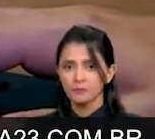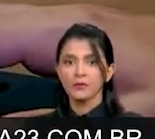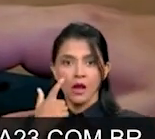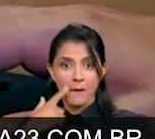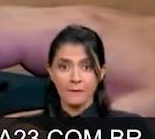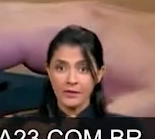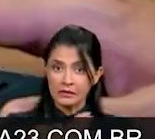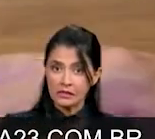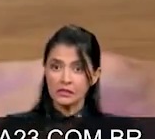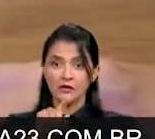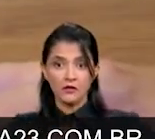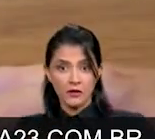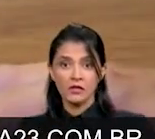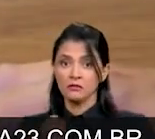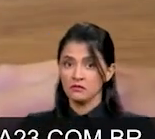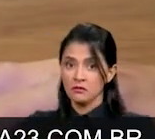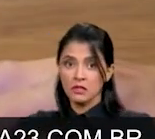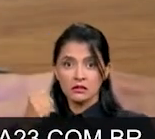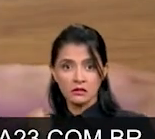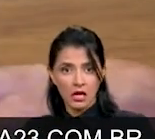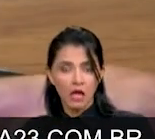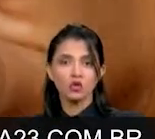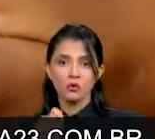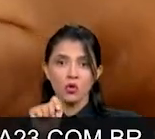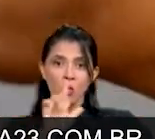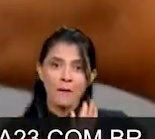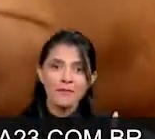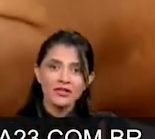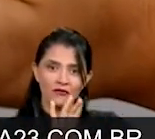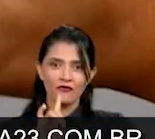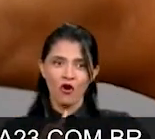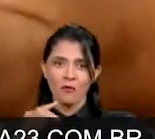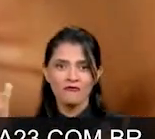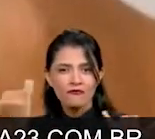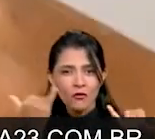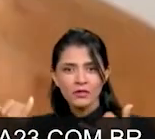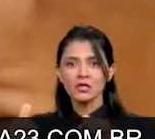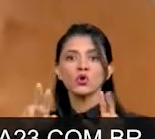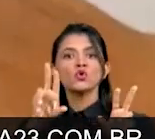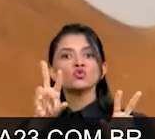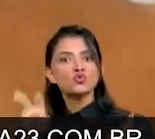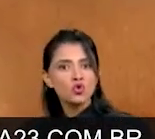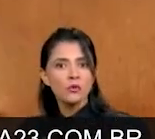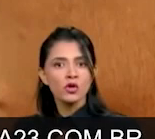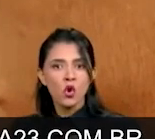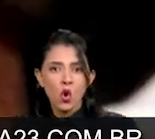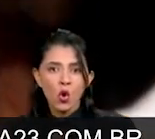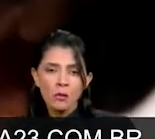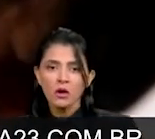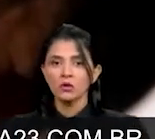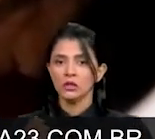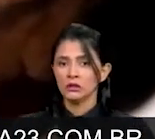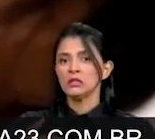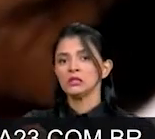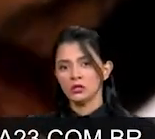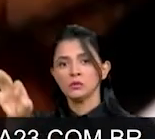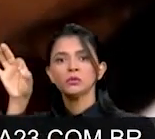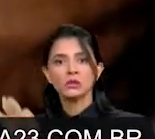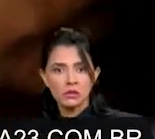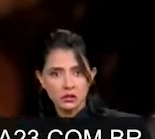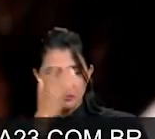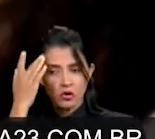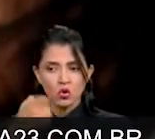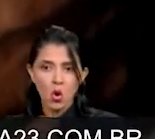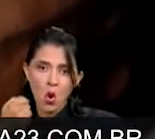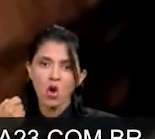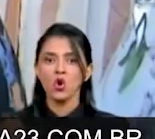uma pesquisa realizada ano passado por uma plataforma que reúne dados sobre consumo, 87% dos entrevistados fazem